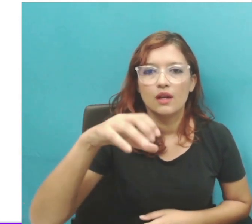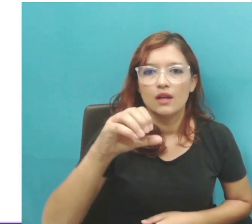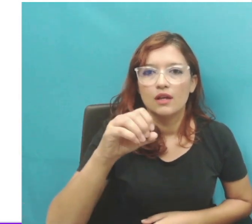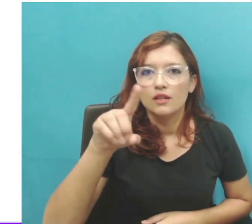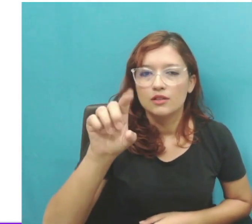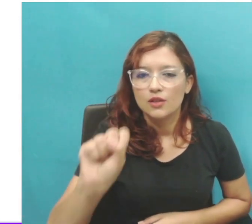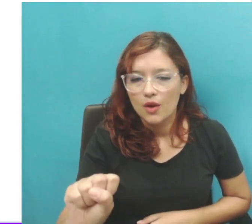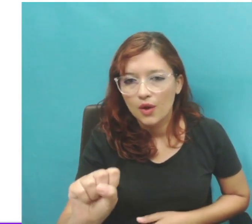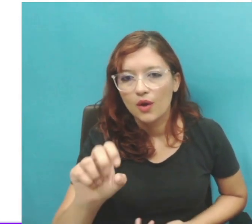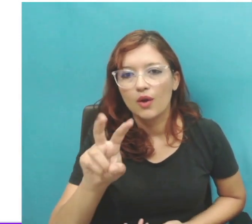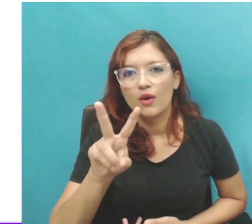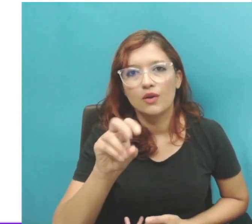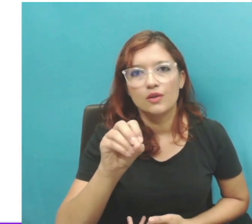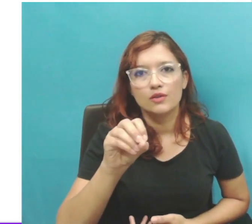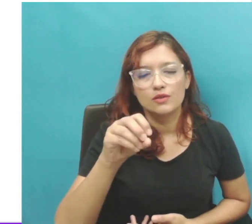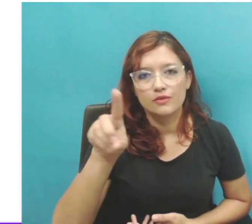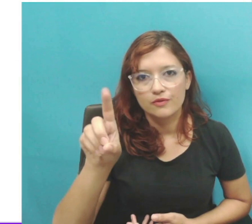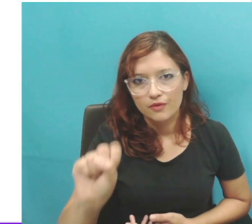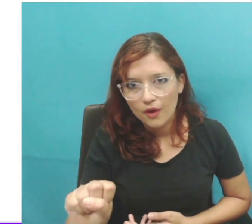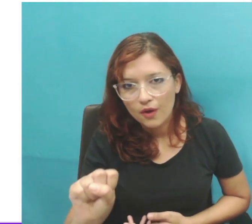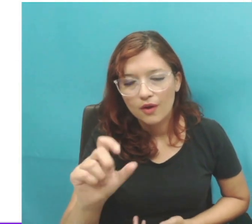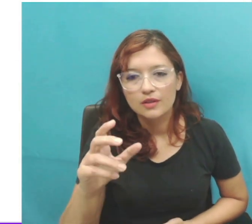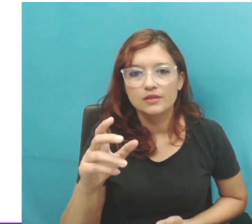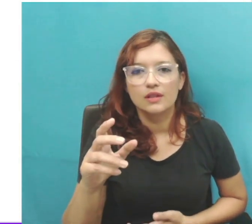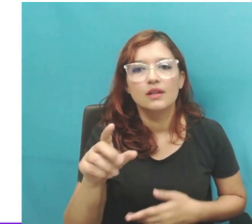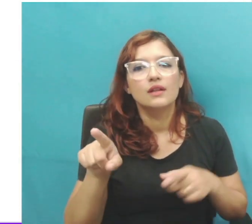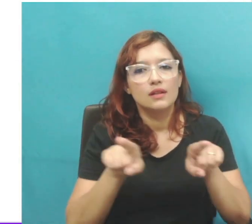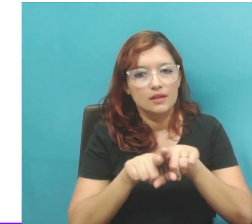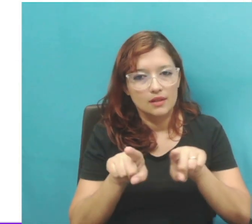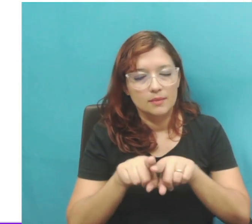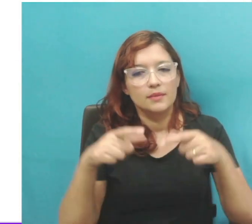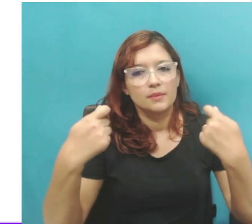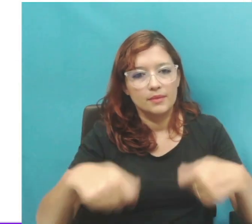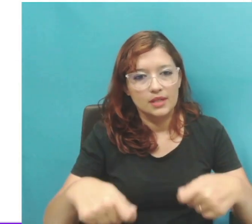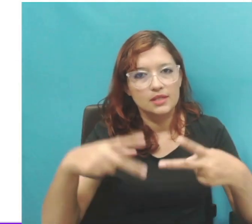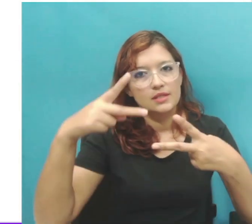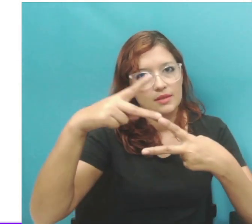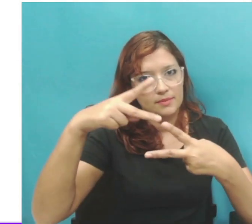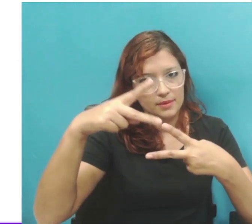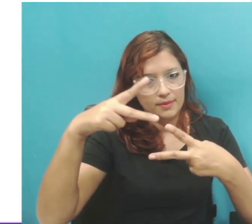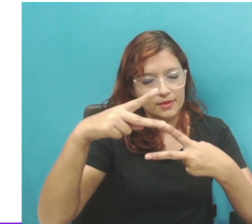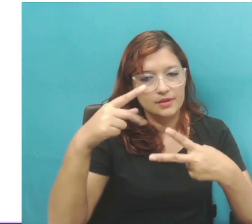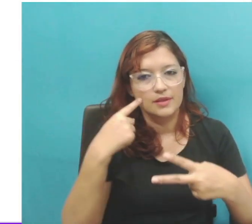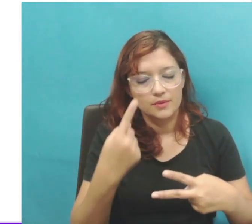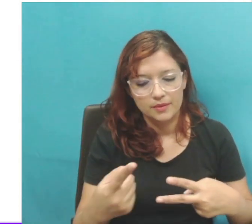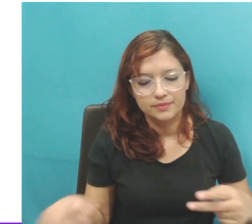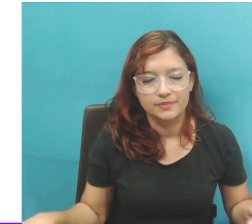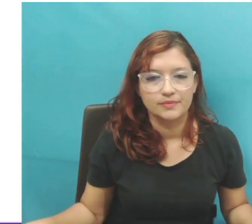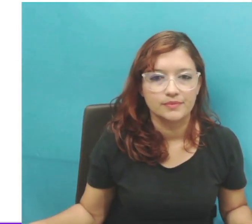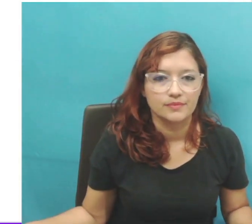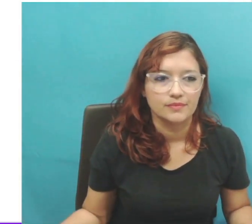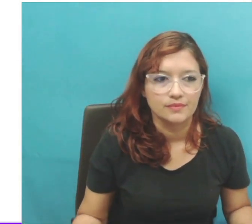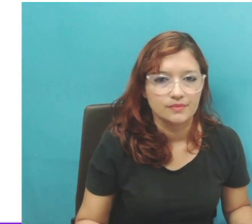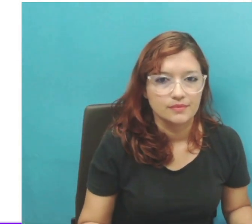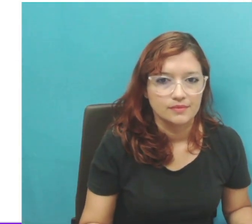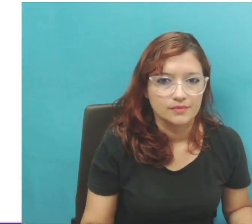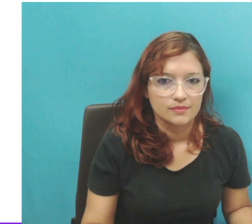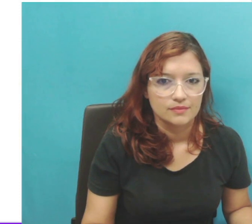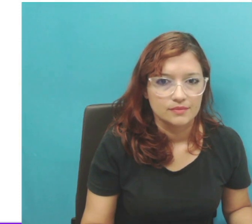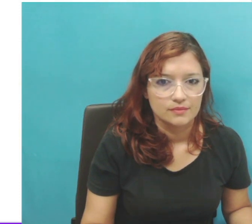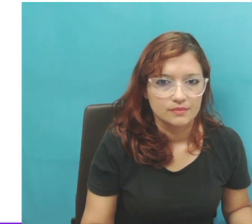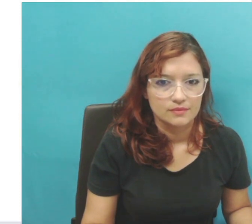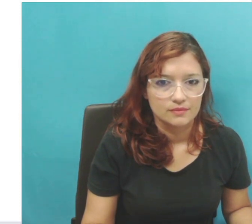Também, ó. Nós, vós. Também precisa estar acompanhado de preposição.